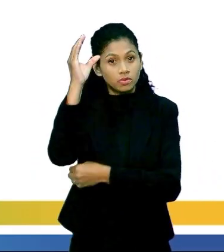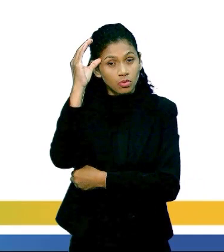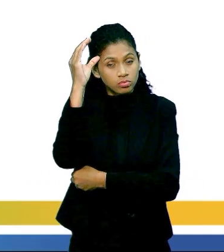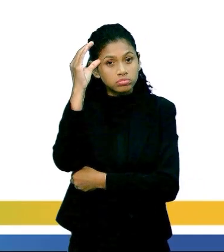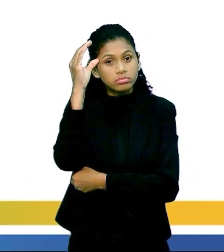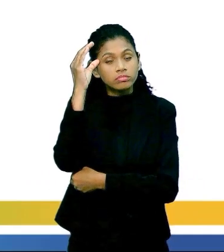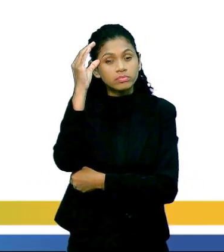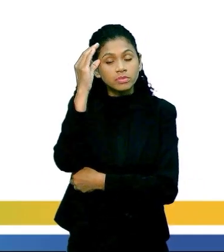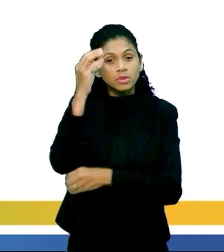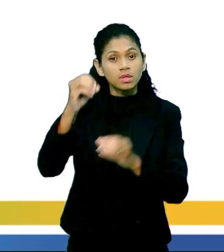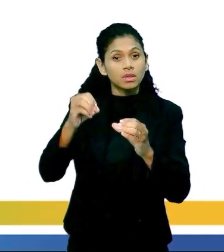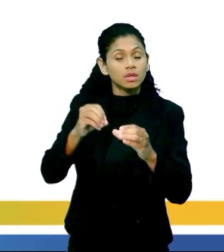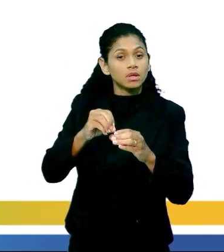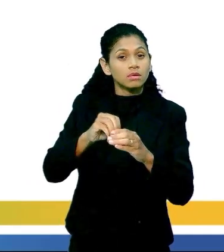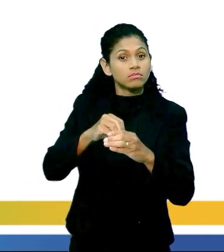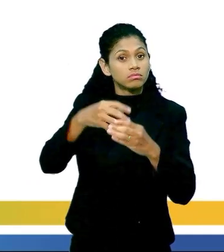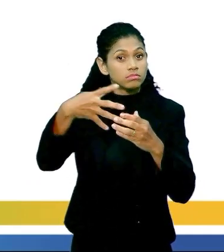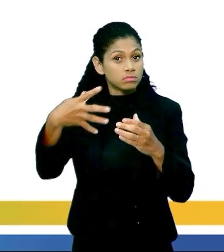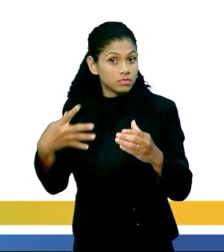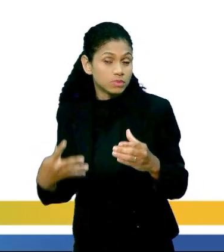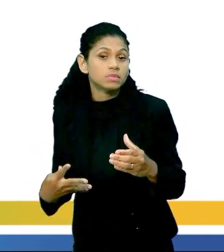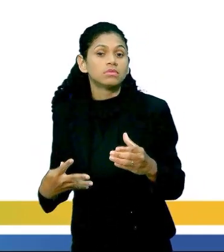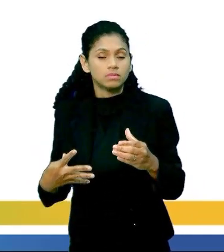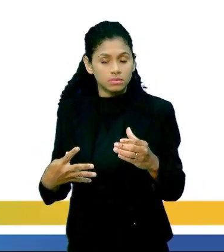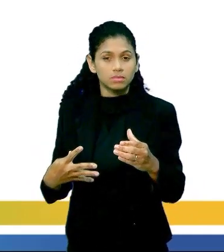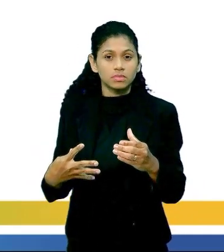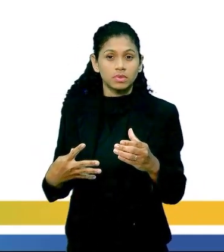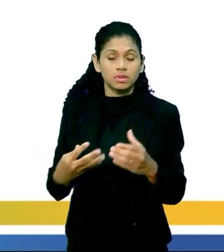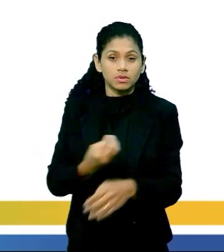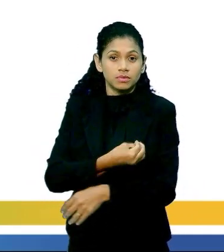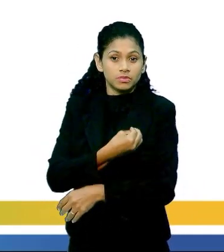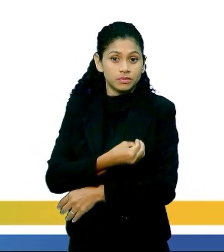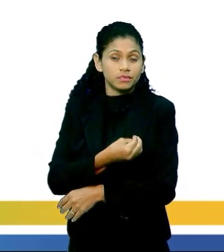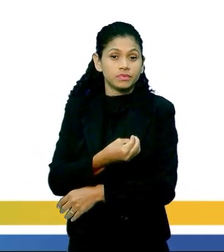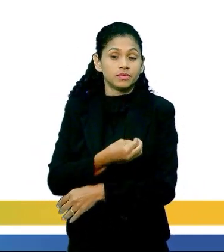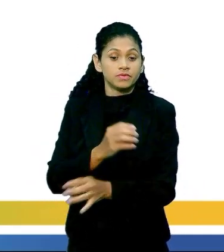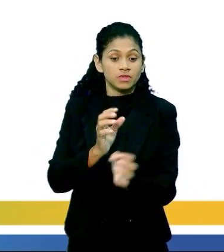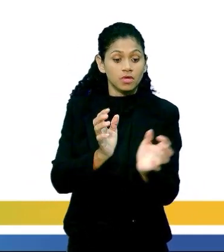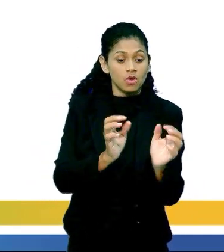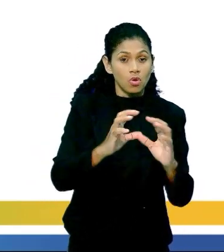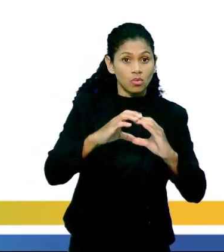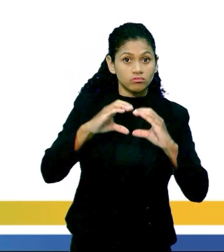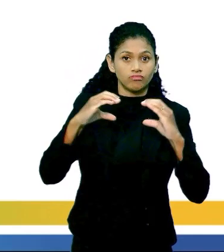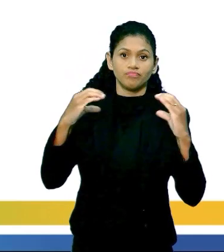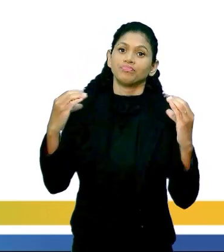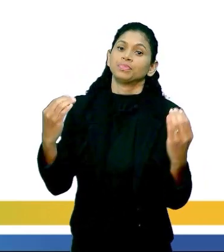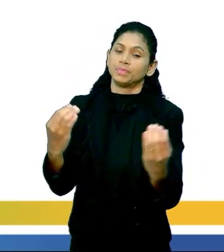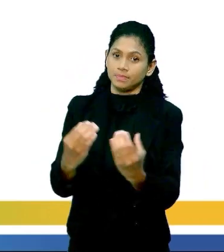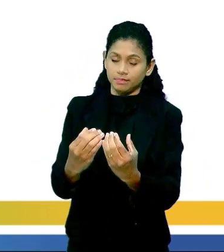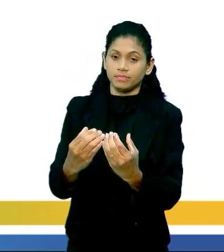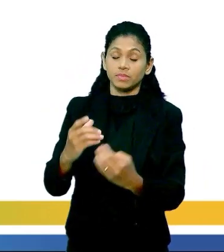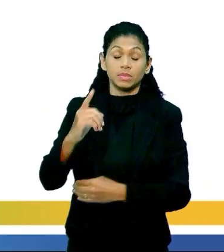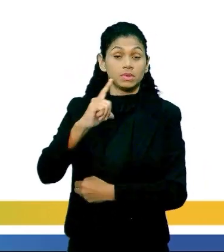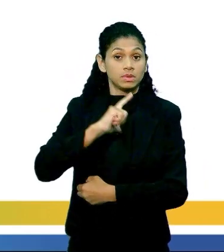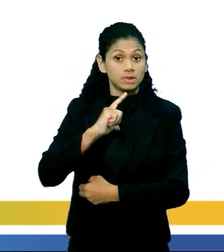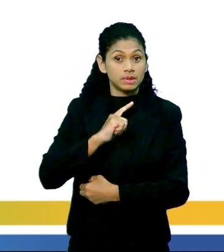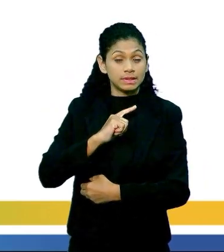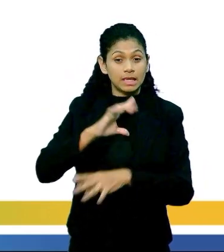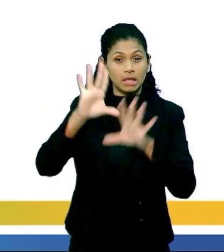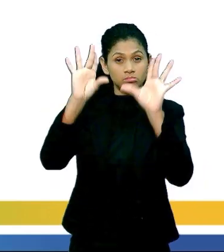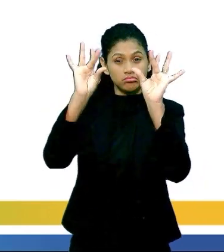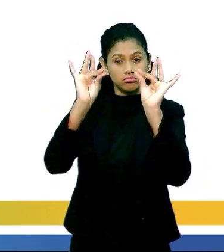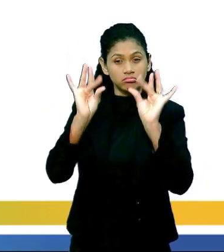conhecimentos, características e vivências de um indivíduo em comunidade. Aqui nós temos as classificações das danças, né? Elas podem ser